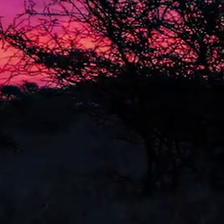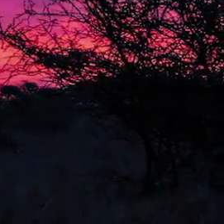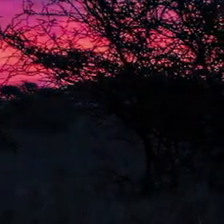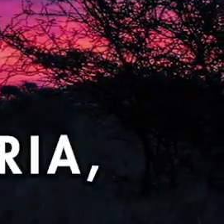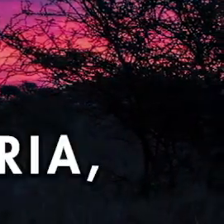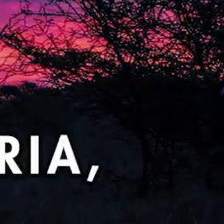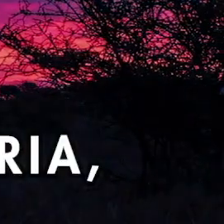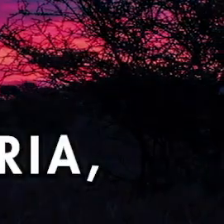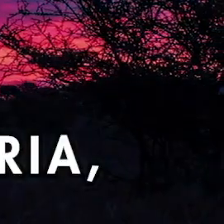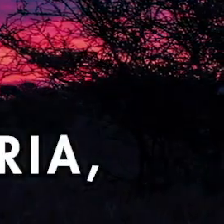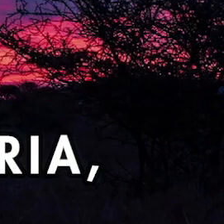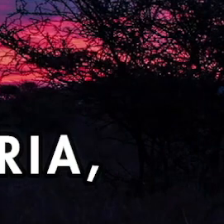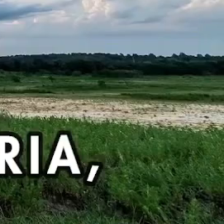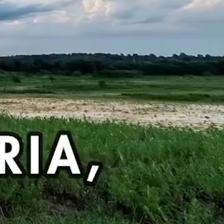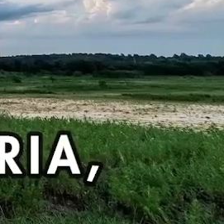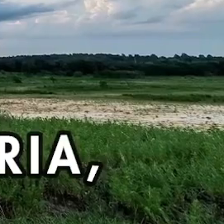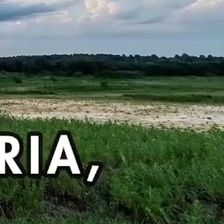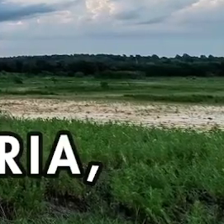antigos já